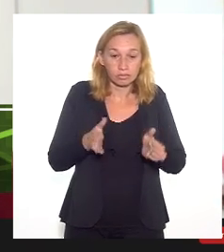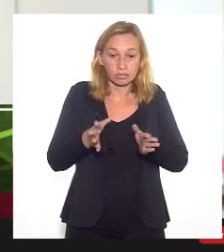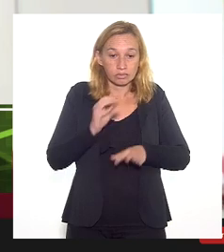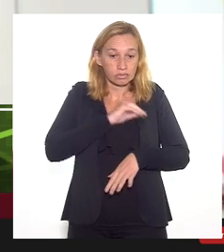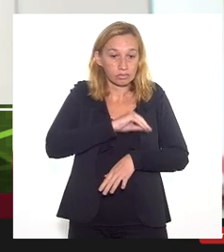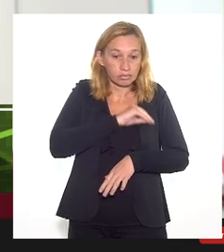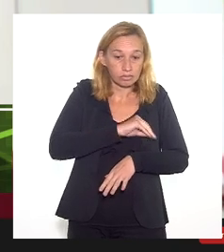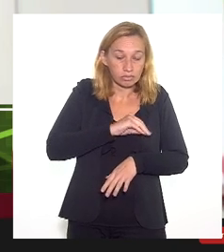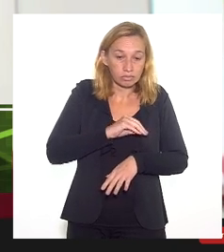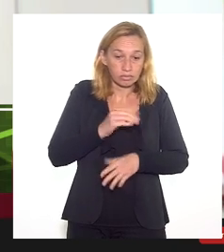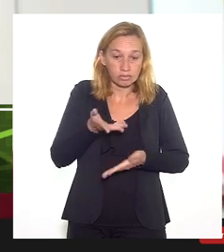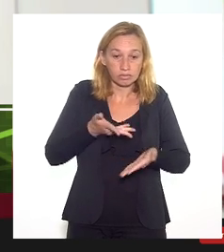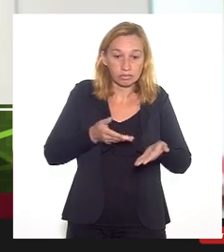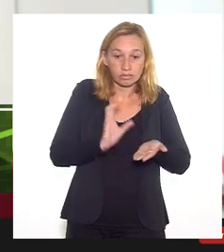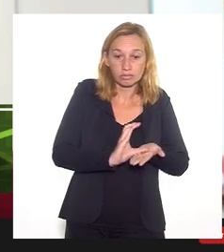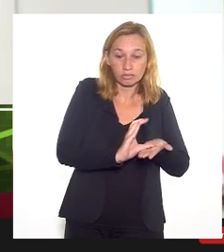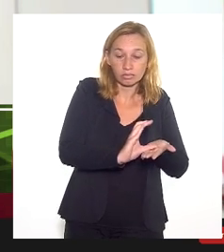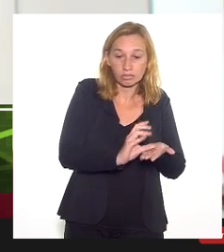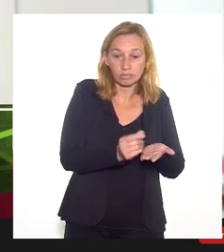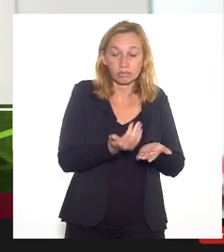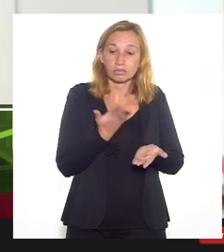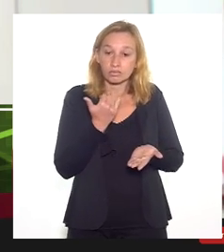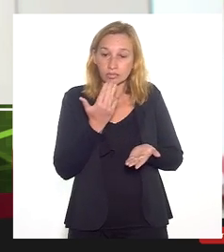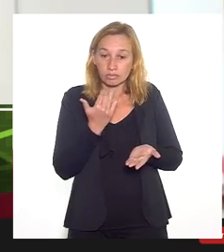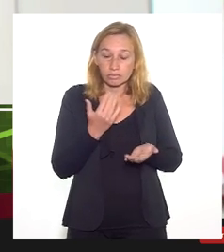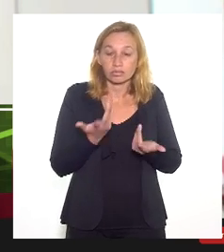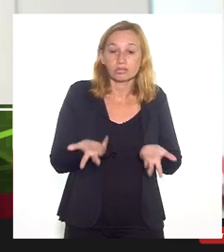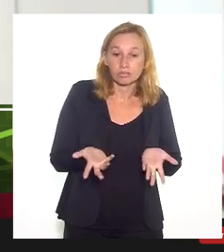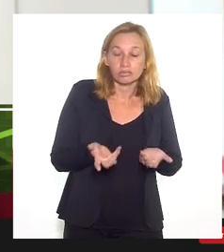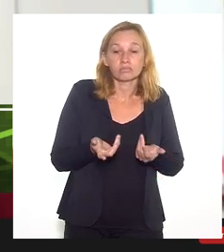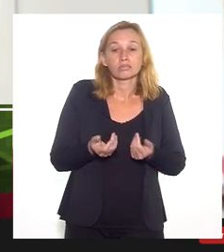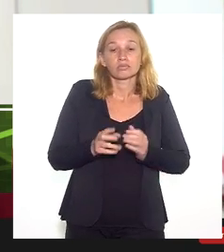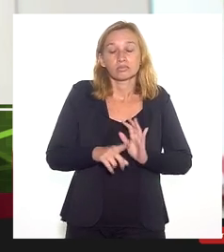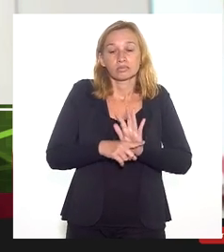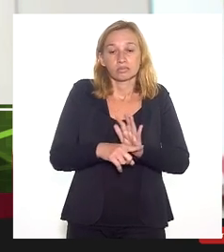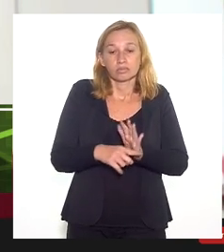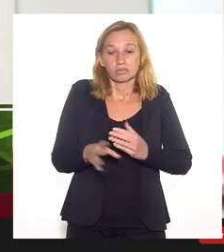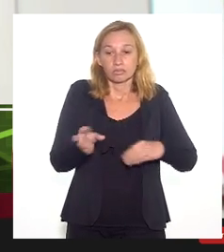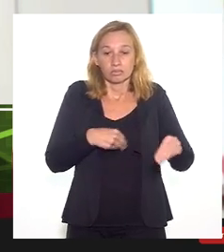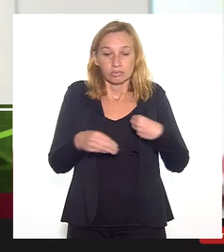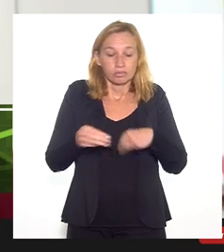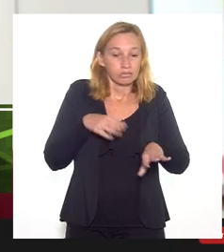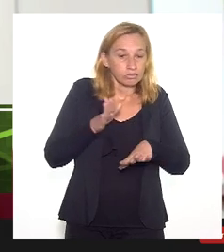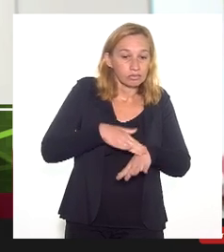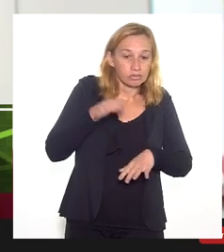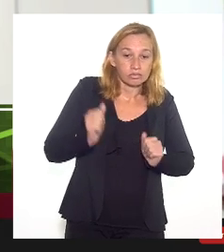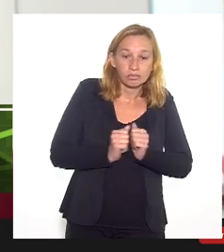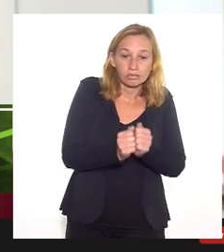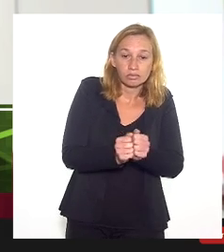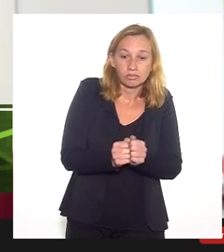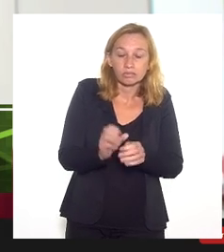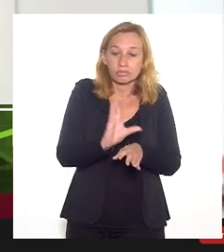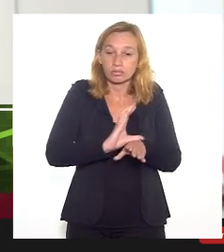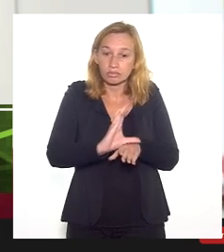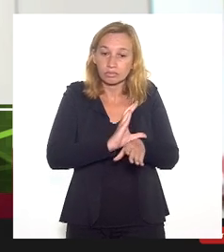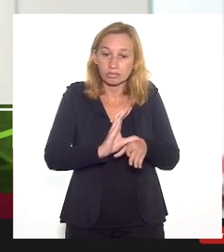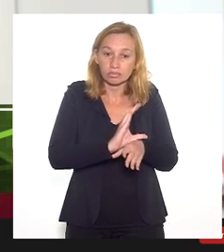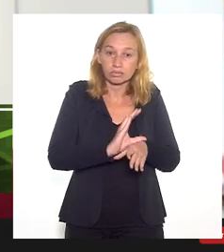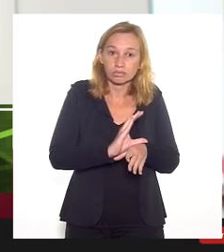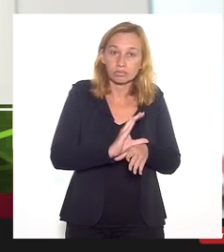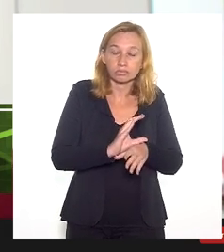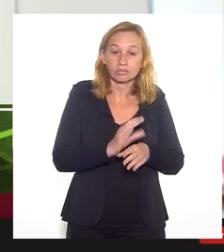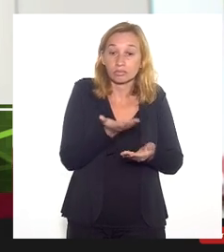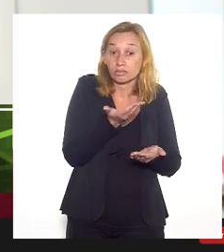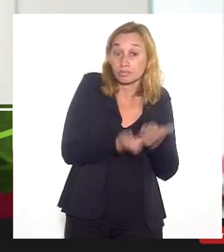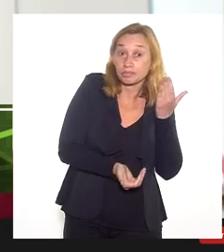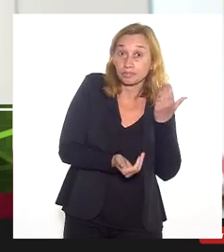alimentação ele ajuda a aliviar de forma imediata com mais flexibilidade junto ao conselho do regime essa questão da